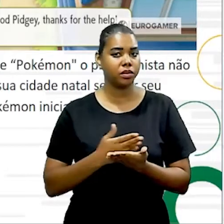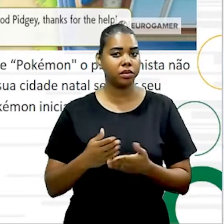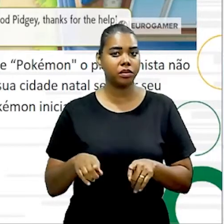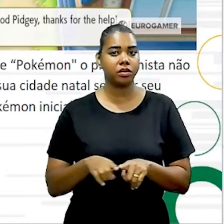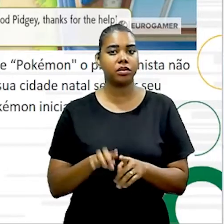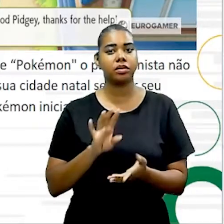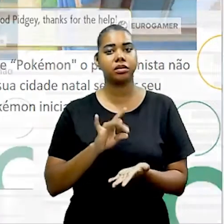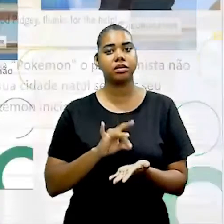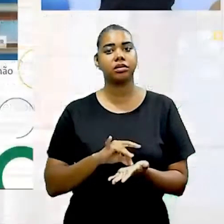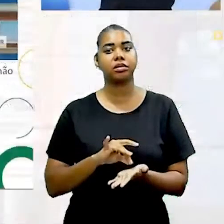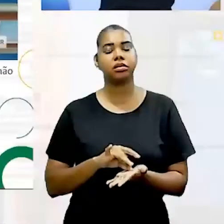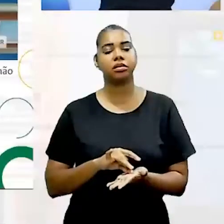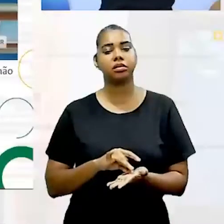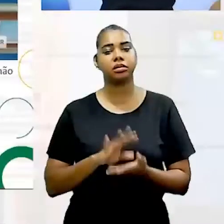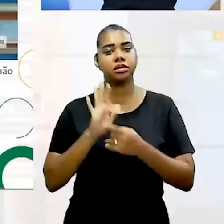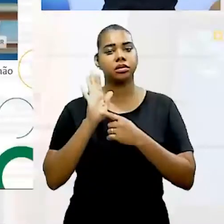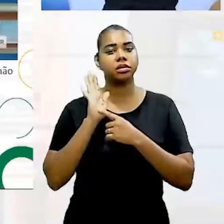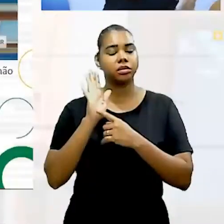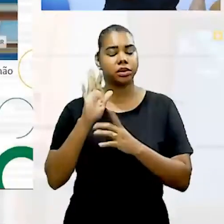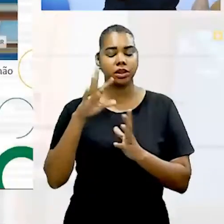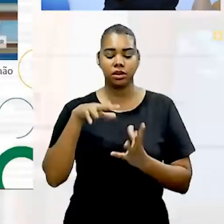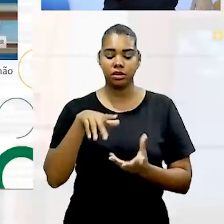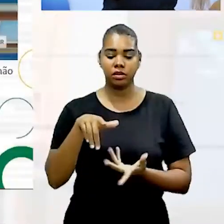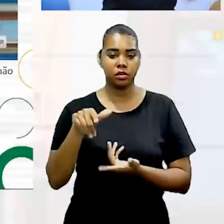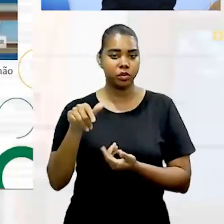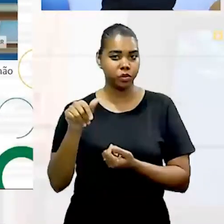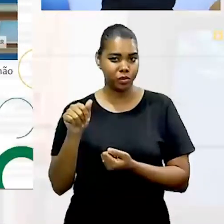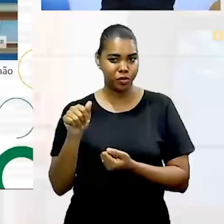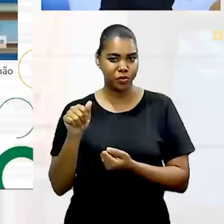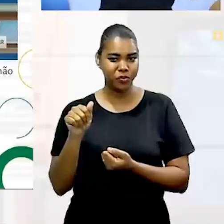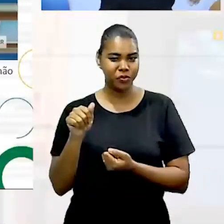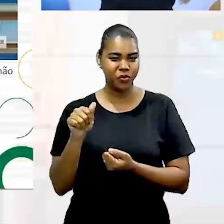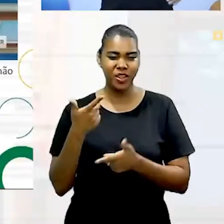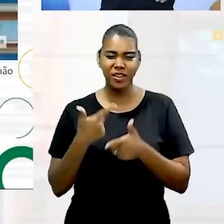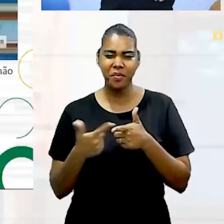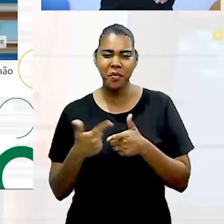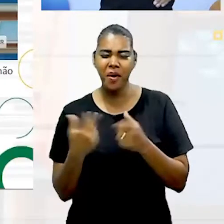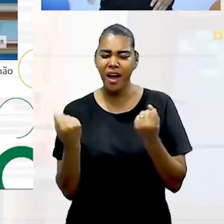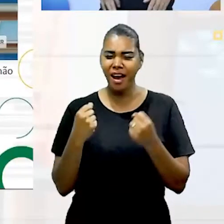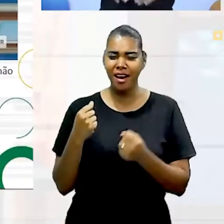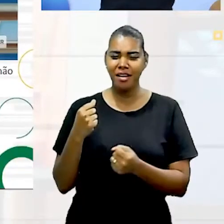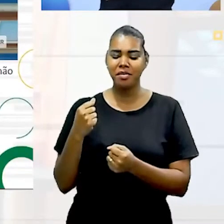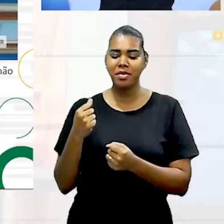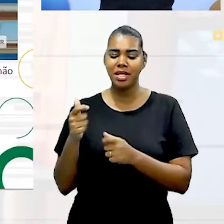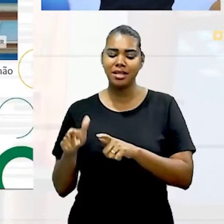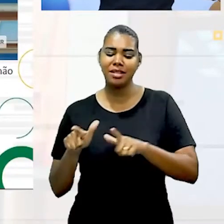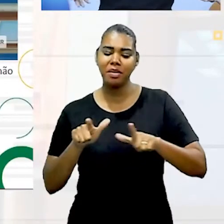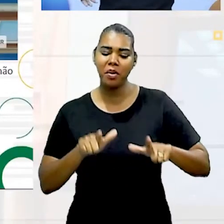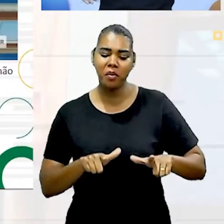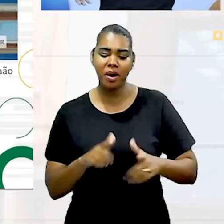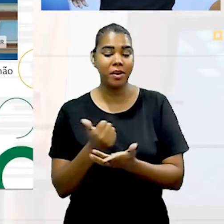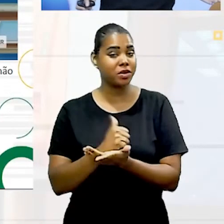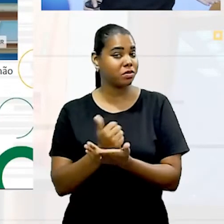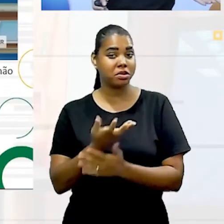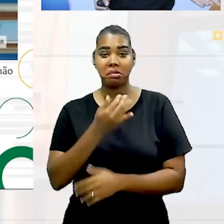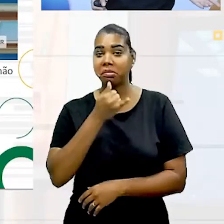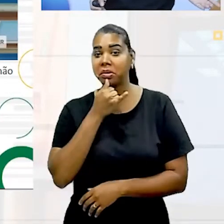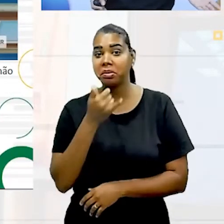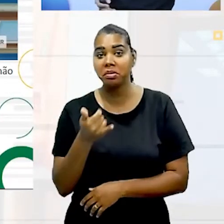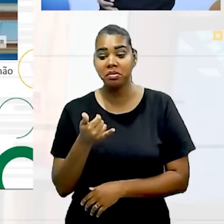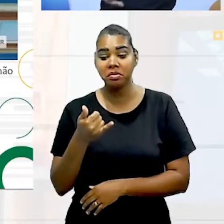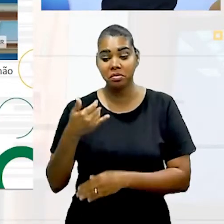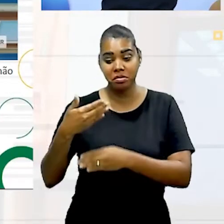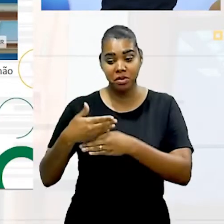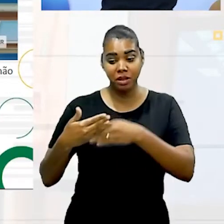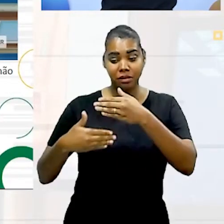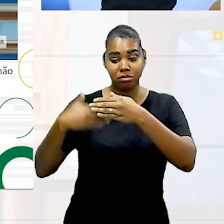exemplo, quando você está ainda na apresentação do mundo, o herói tem aquele problema, precisa passar por algum lugar, mas como é um jogo, por exemplo, você tem uma barreira que